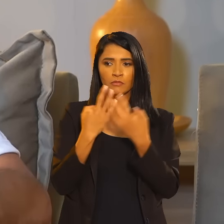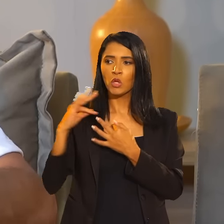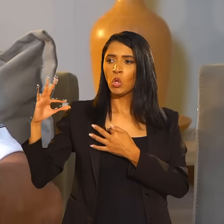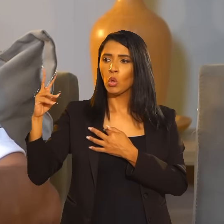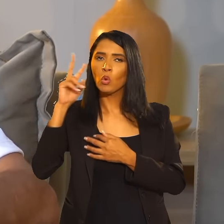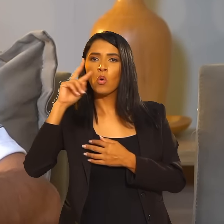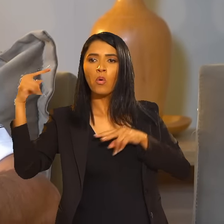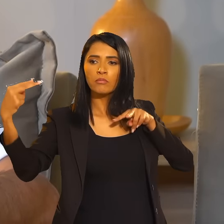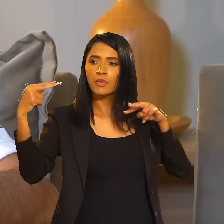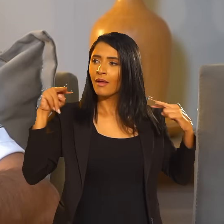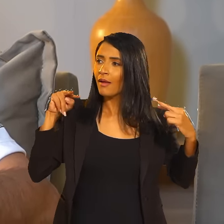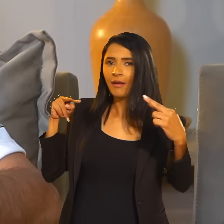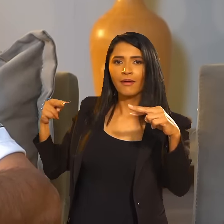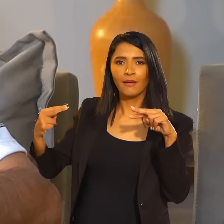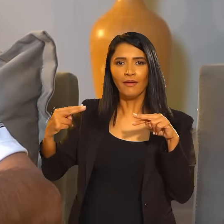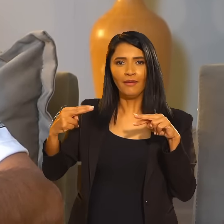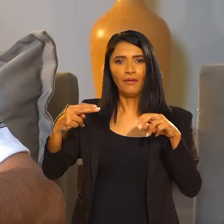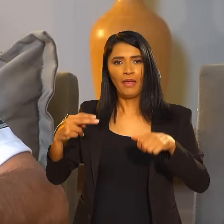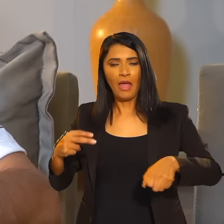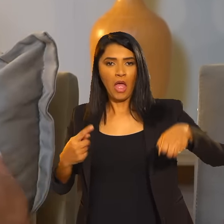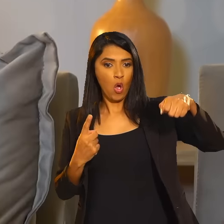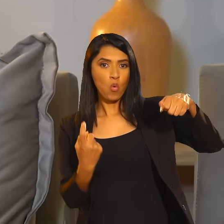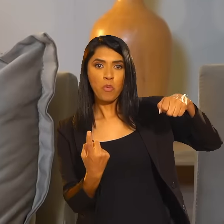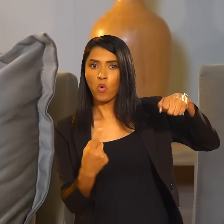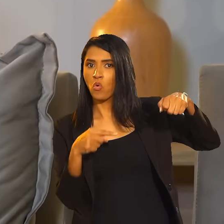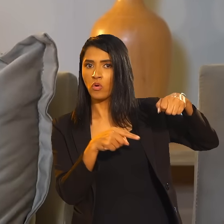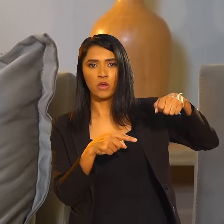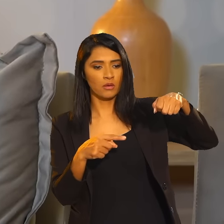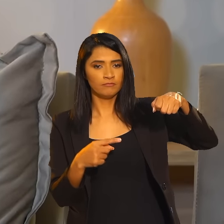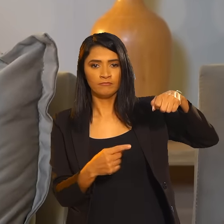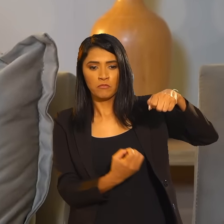que todos pudessem se ver, a lamparina